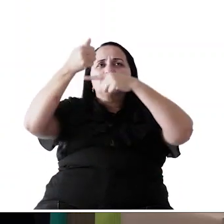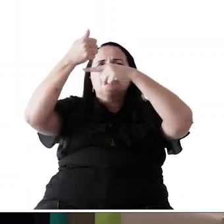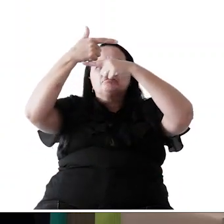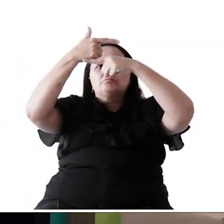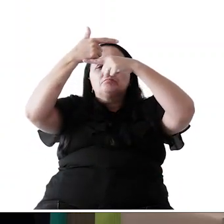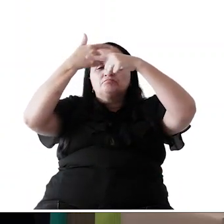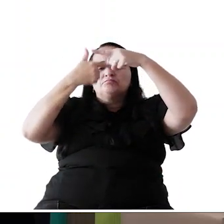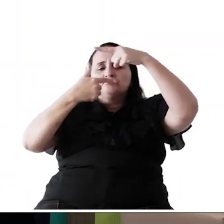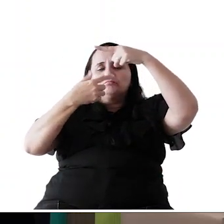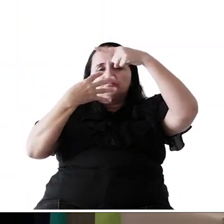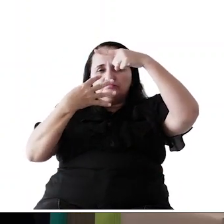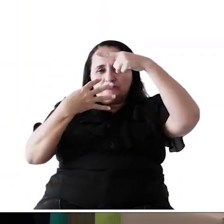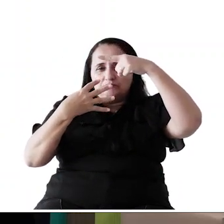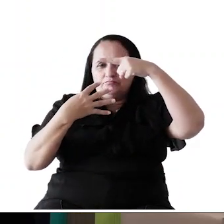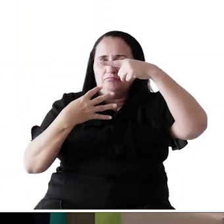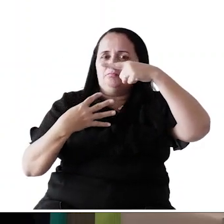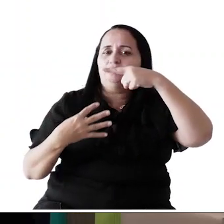são